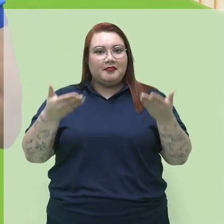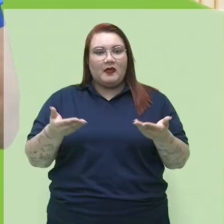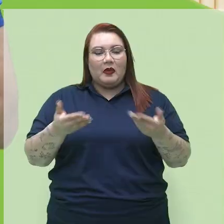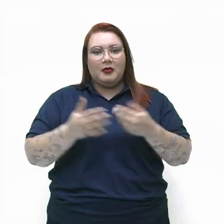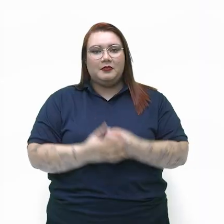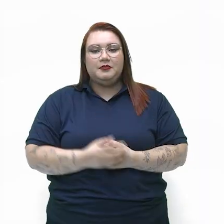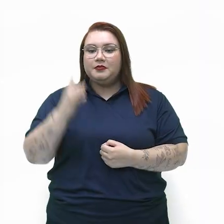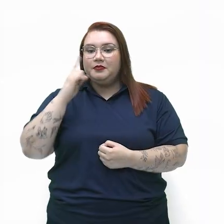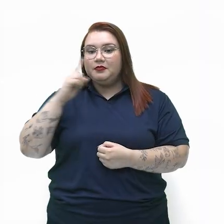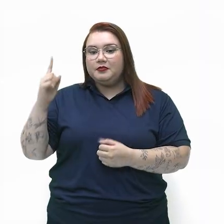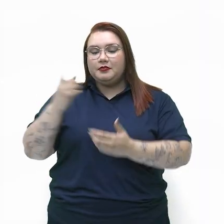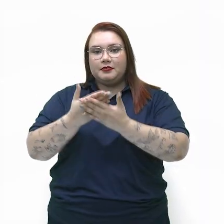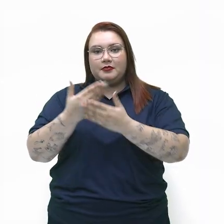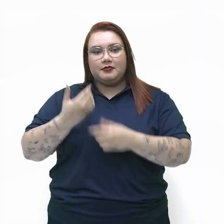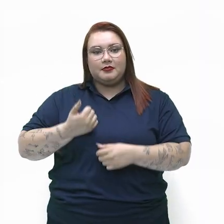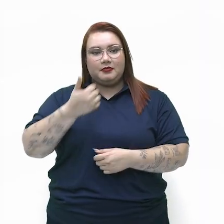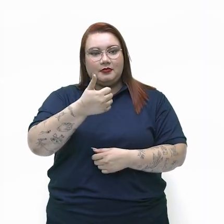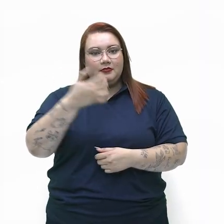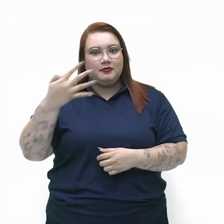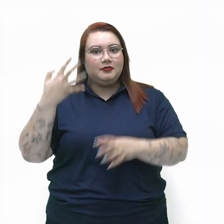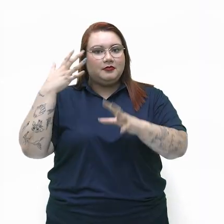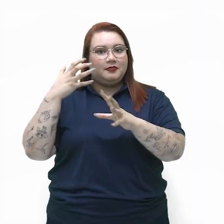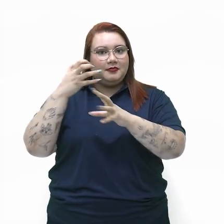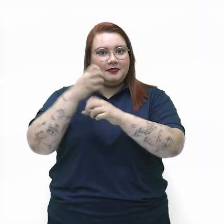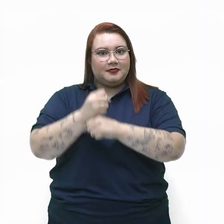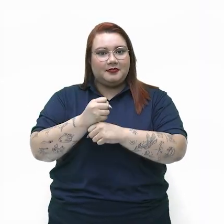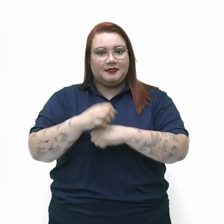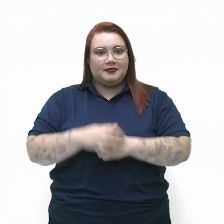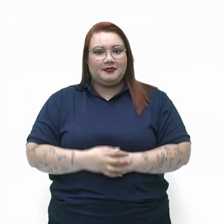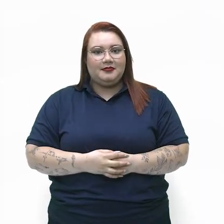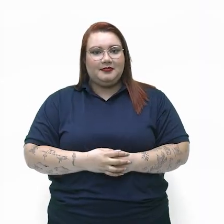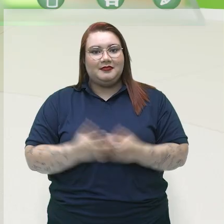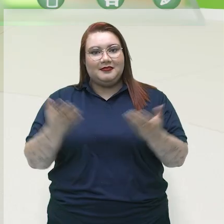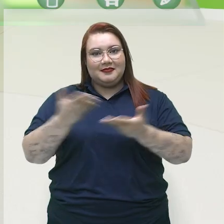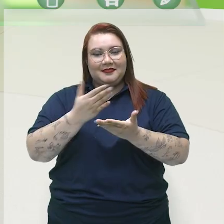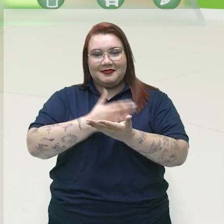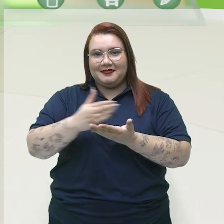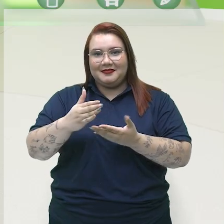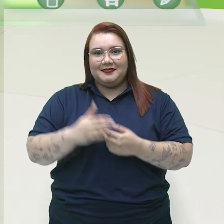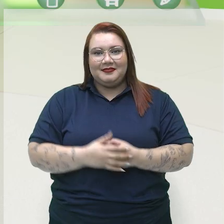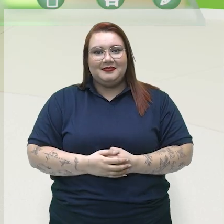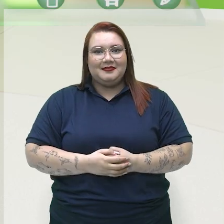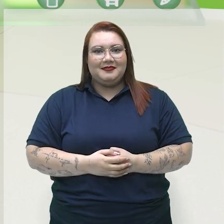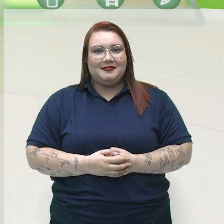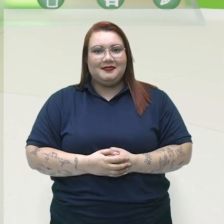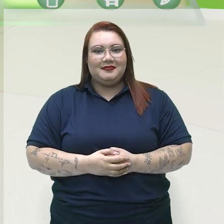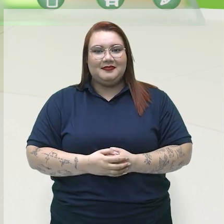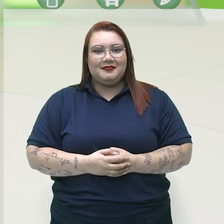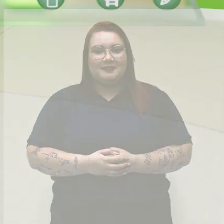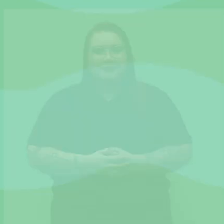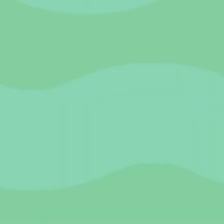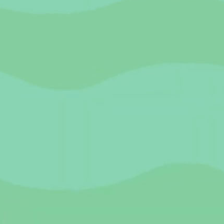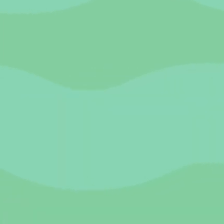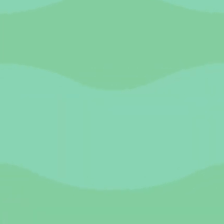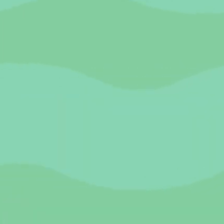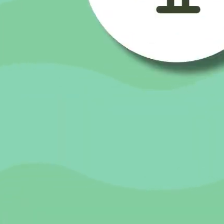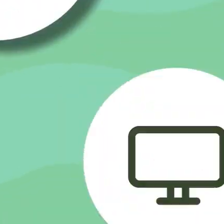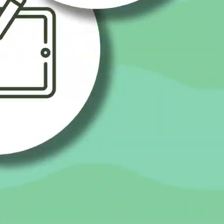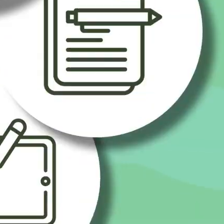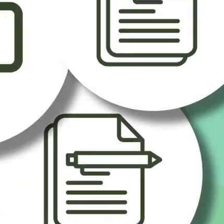nossa aula de hoje. A aula de número 14 é revisão. Então, vamos começar?